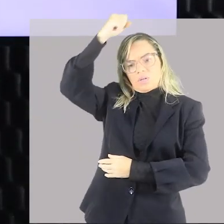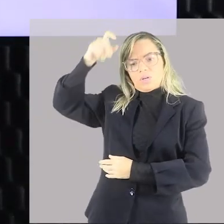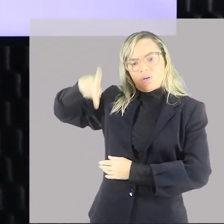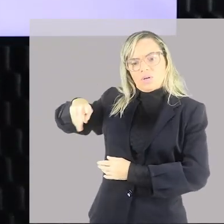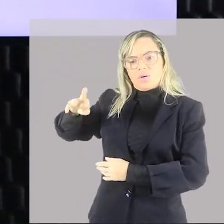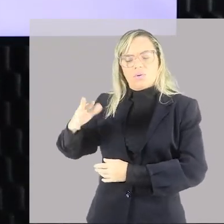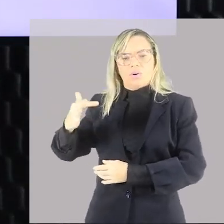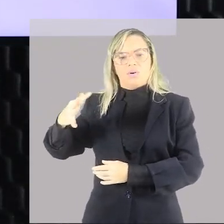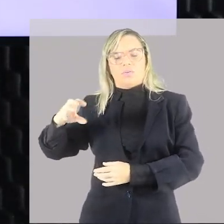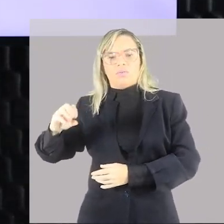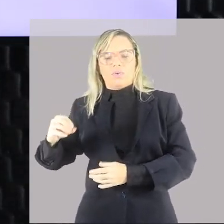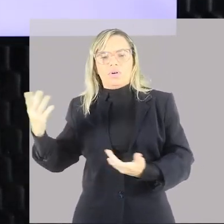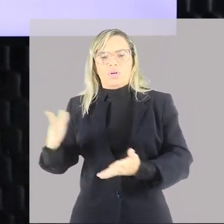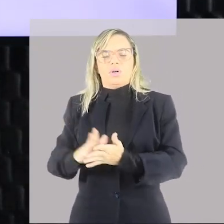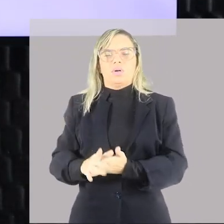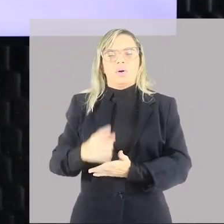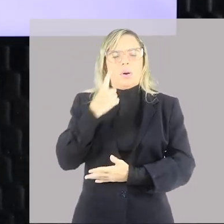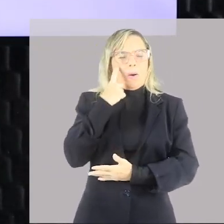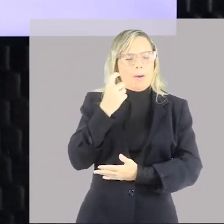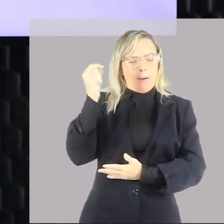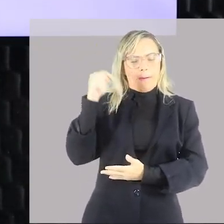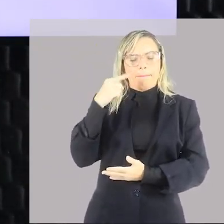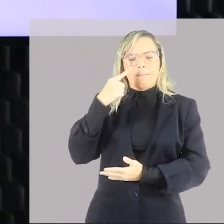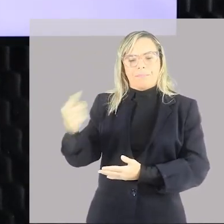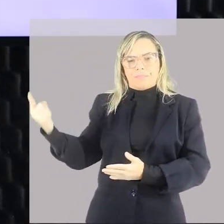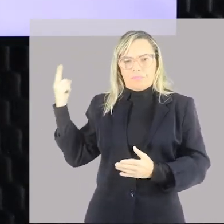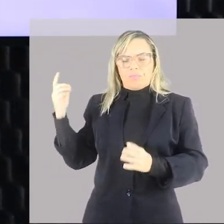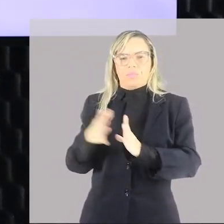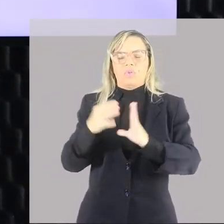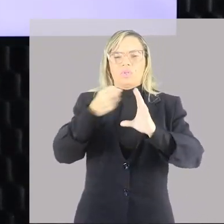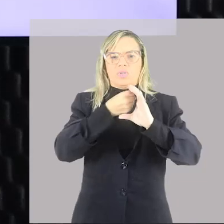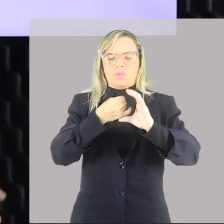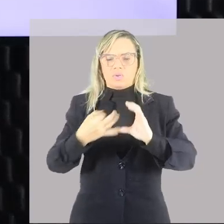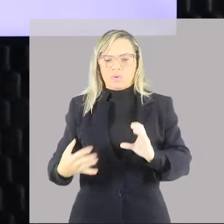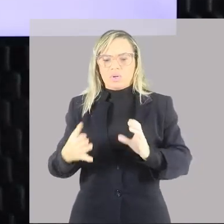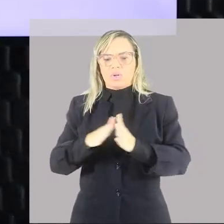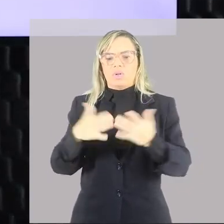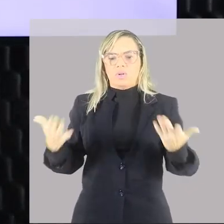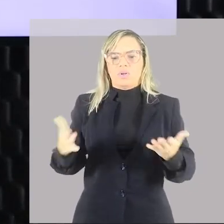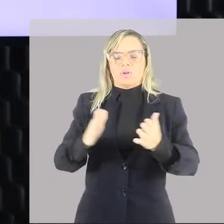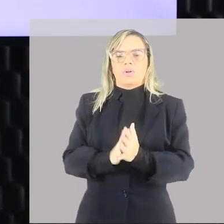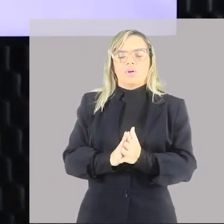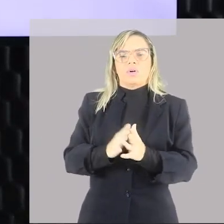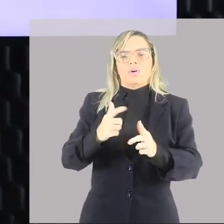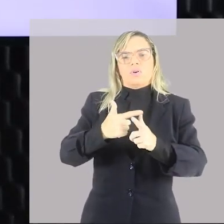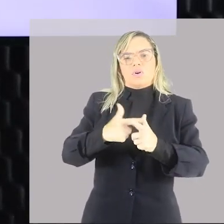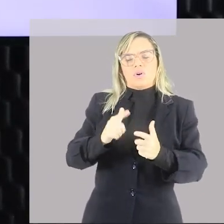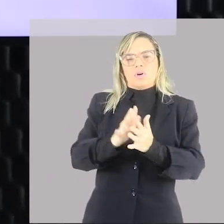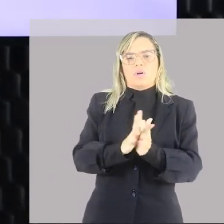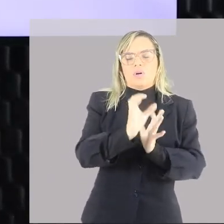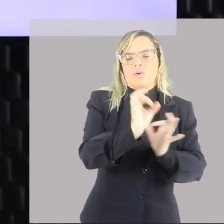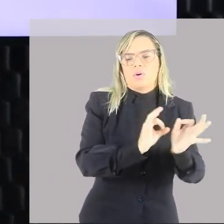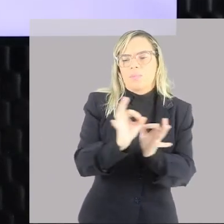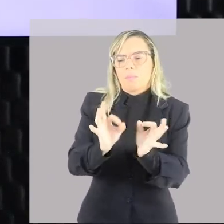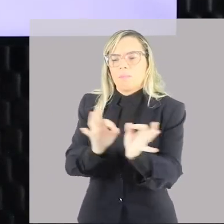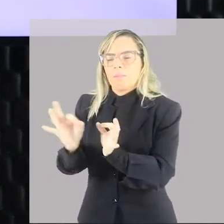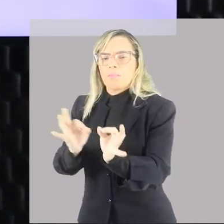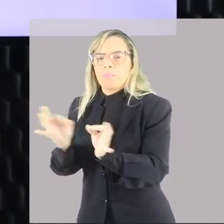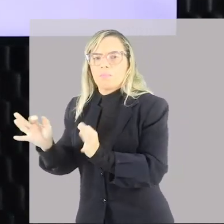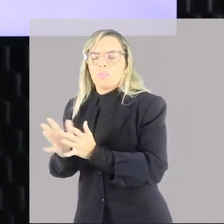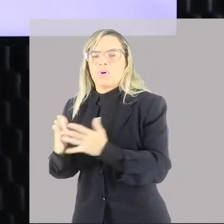interessante, estamos dentro de elementos até aqui que divinizam e aí se tornam, de certa